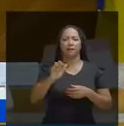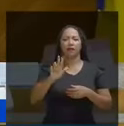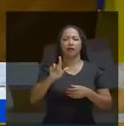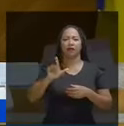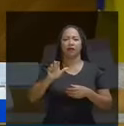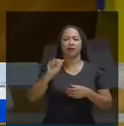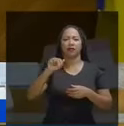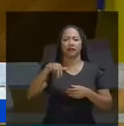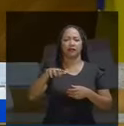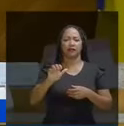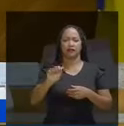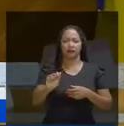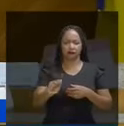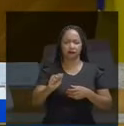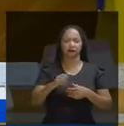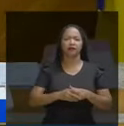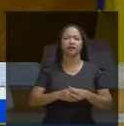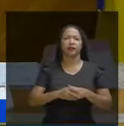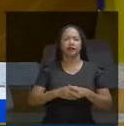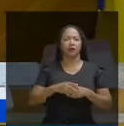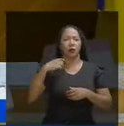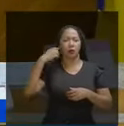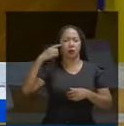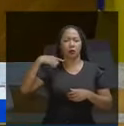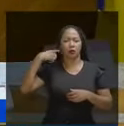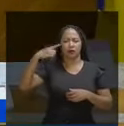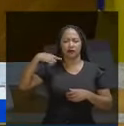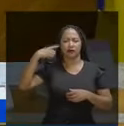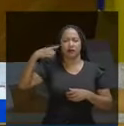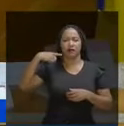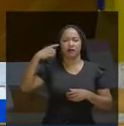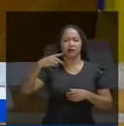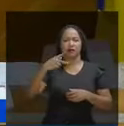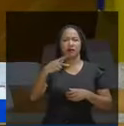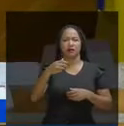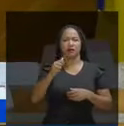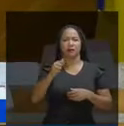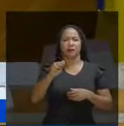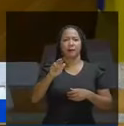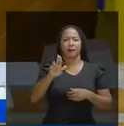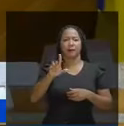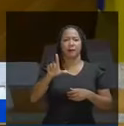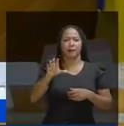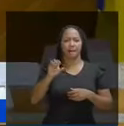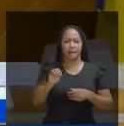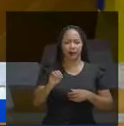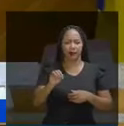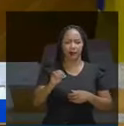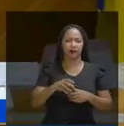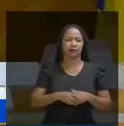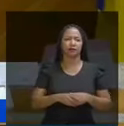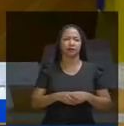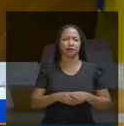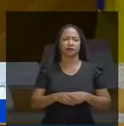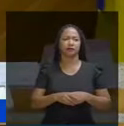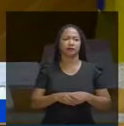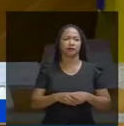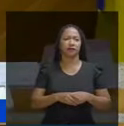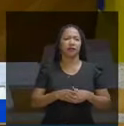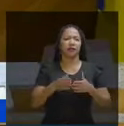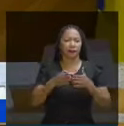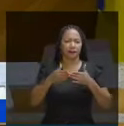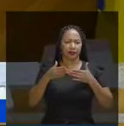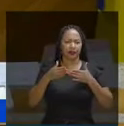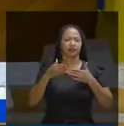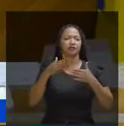Bittencourt. O advogado é o Dr. Paulo Roberto da Gama Jorge Melém, que pediu